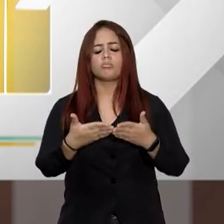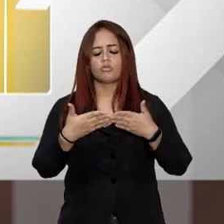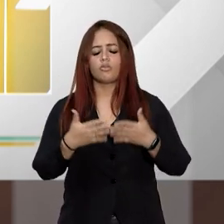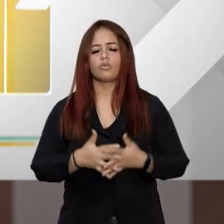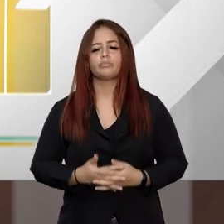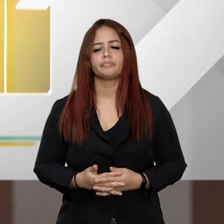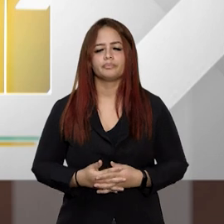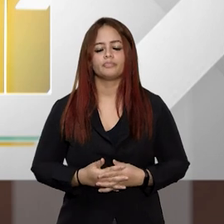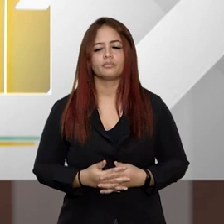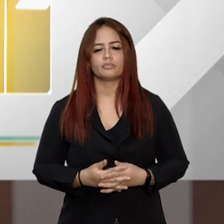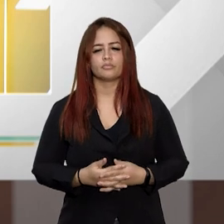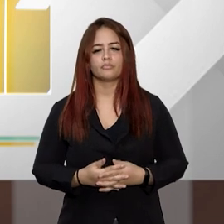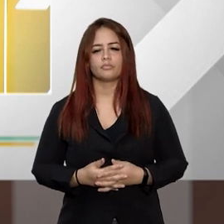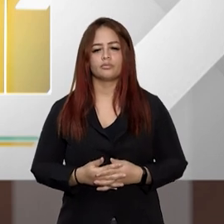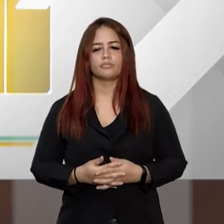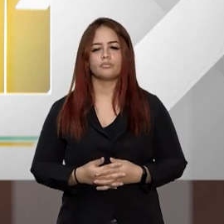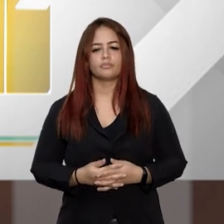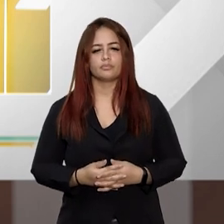esse entendimento do STJ.